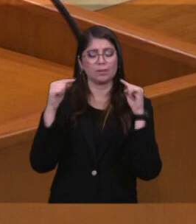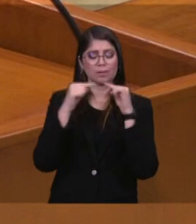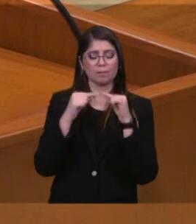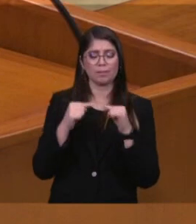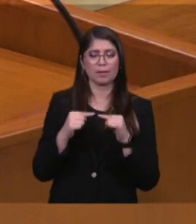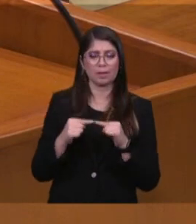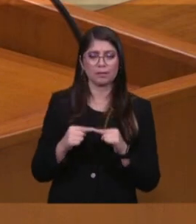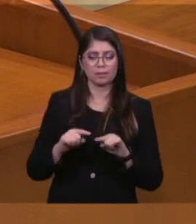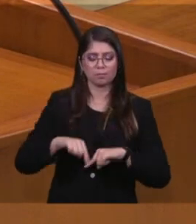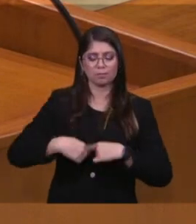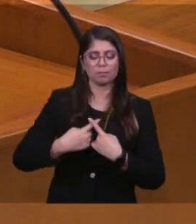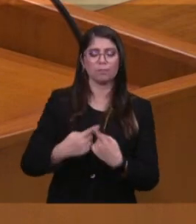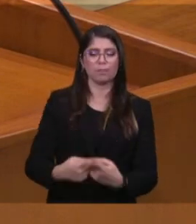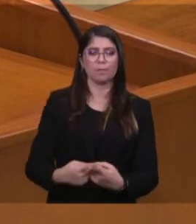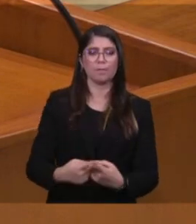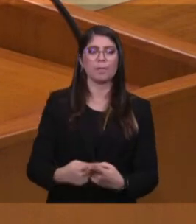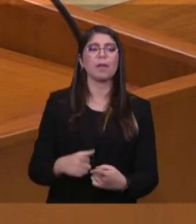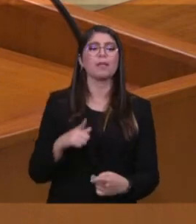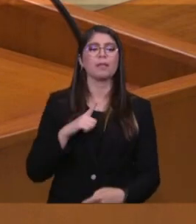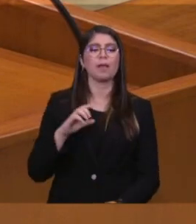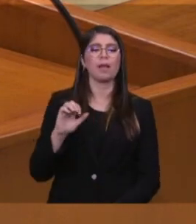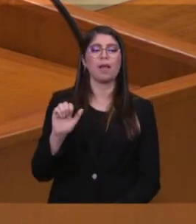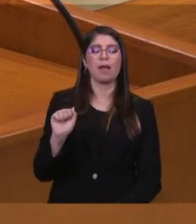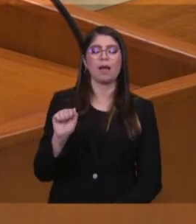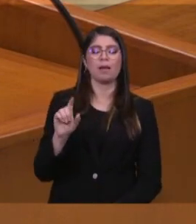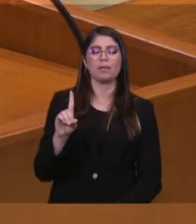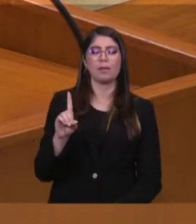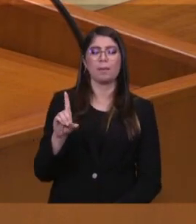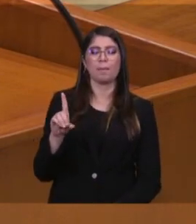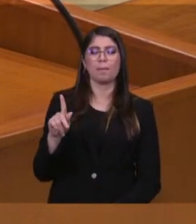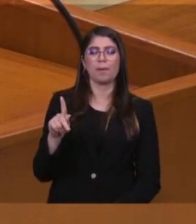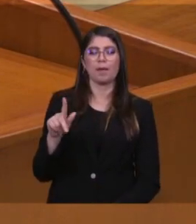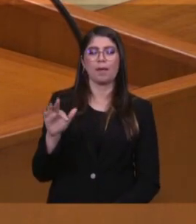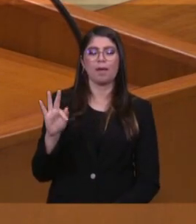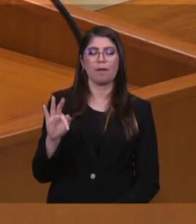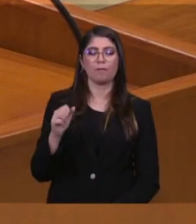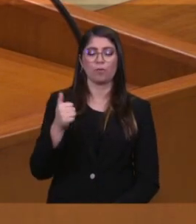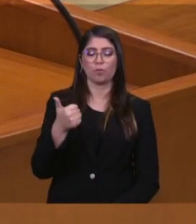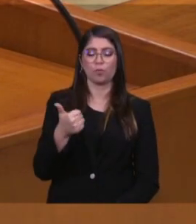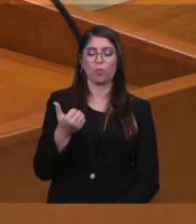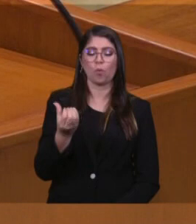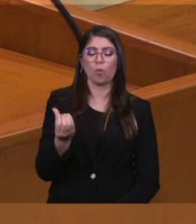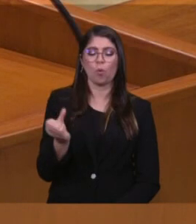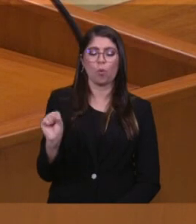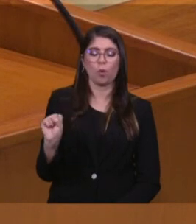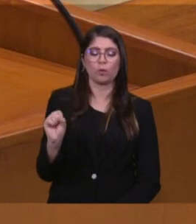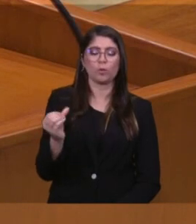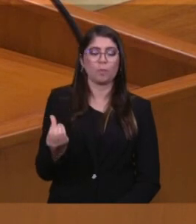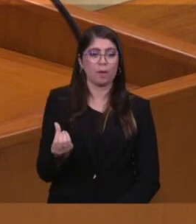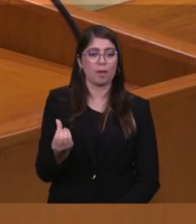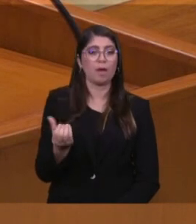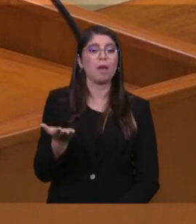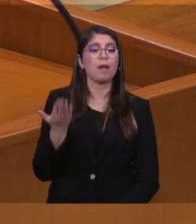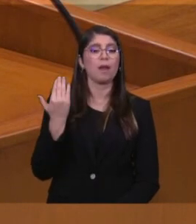justiça compensatória. Cito aqui a DPF 186, que, no brilhante voto do relator, à época,